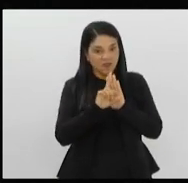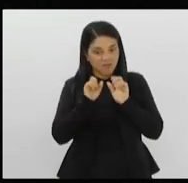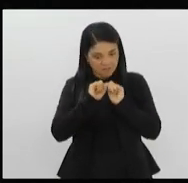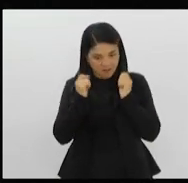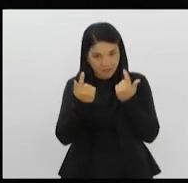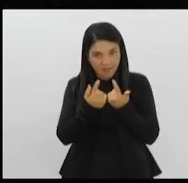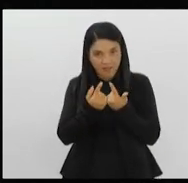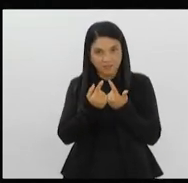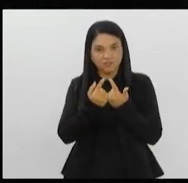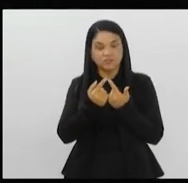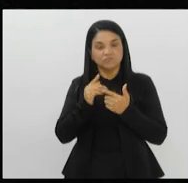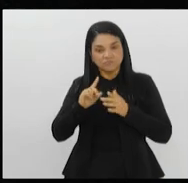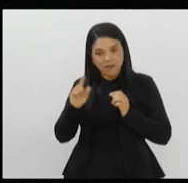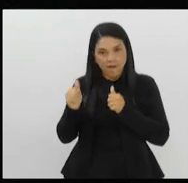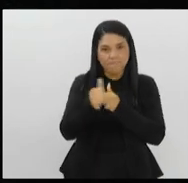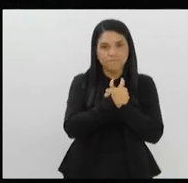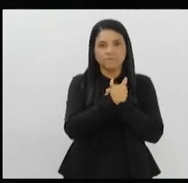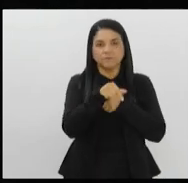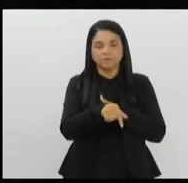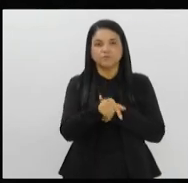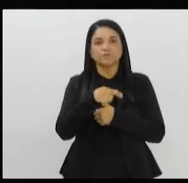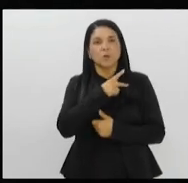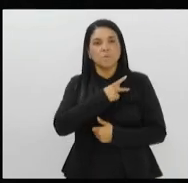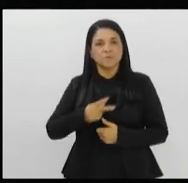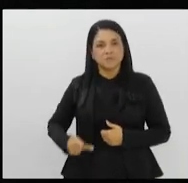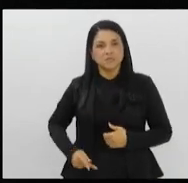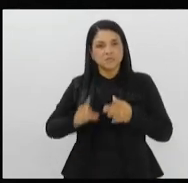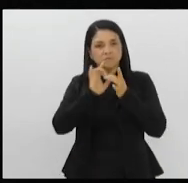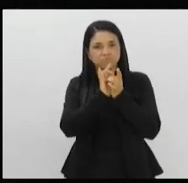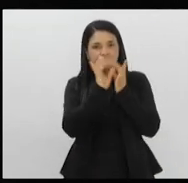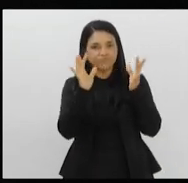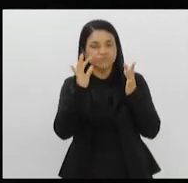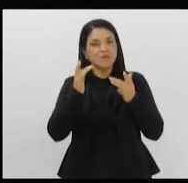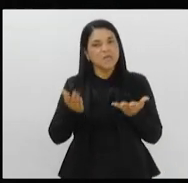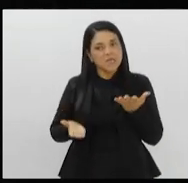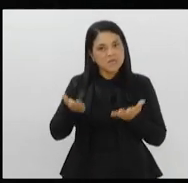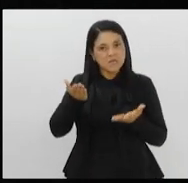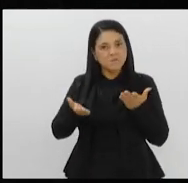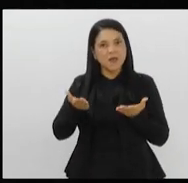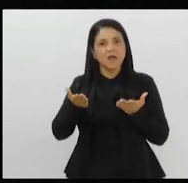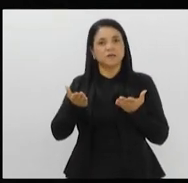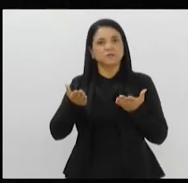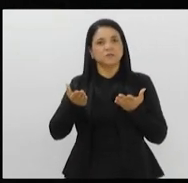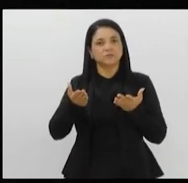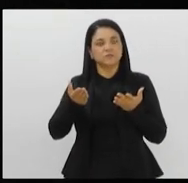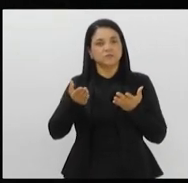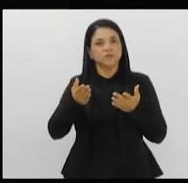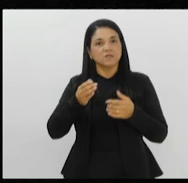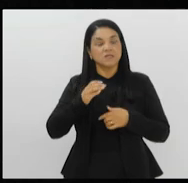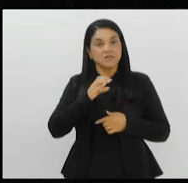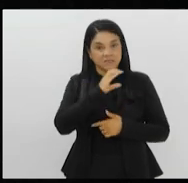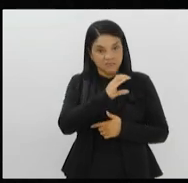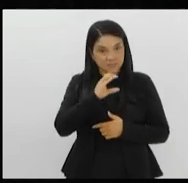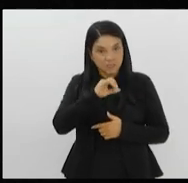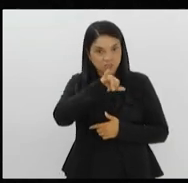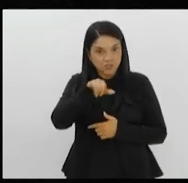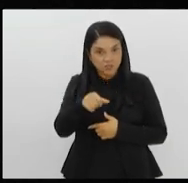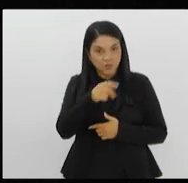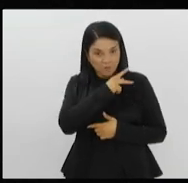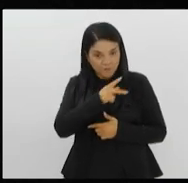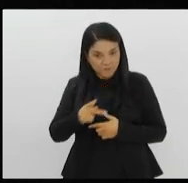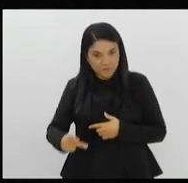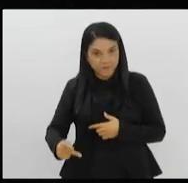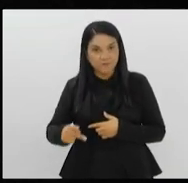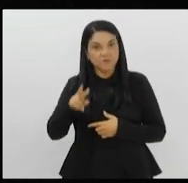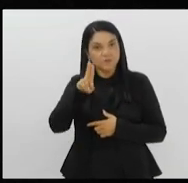presidente democrata, isonômico, equilibrado. À frente da CCJ também alguém que se